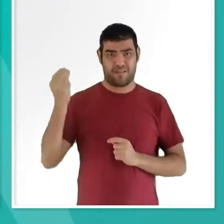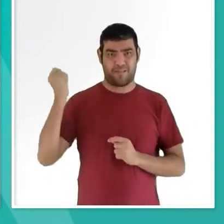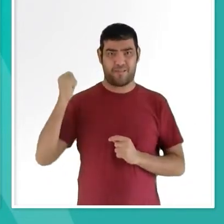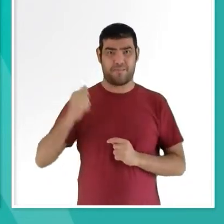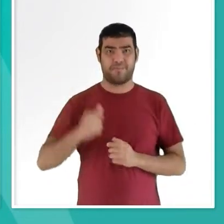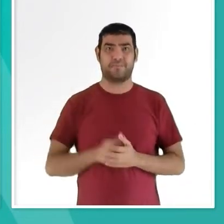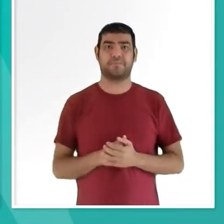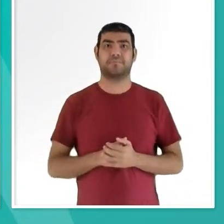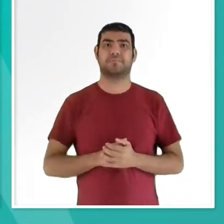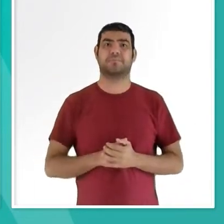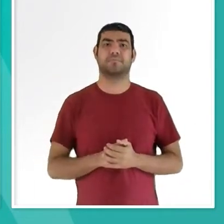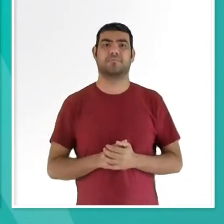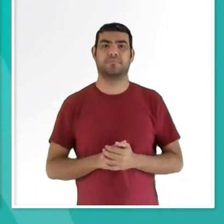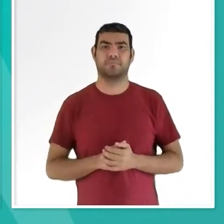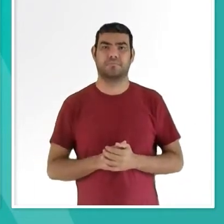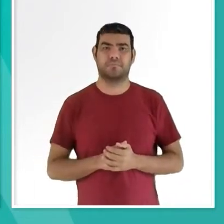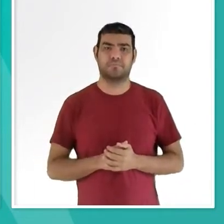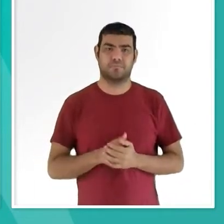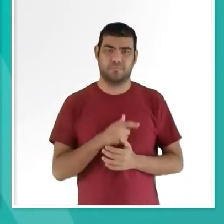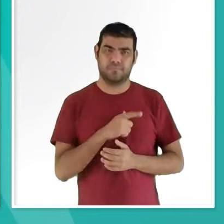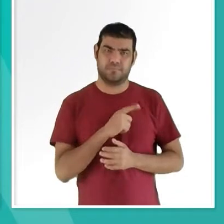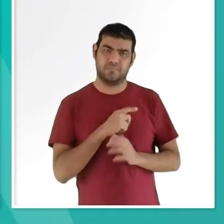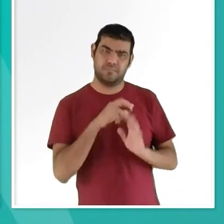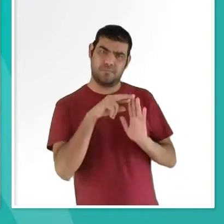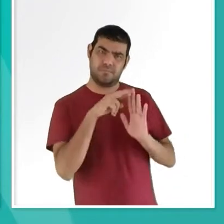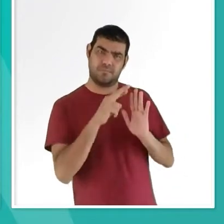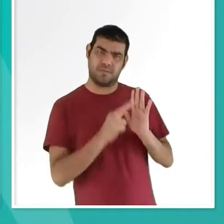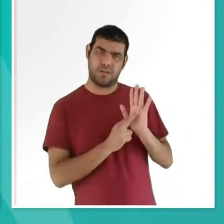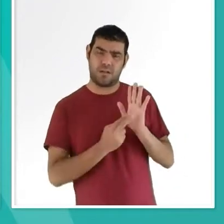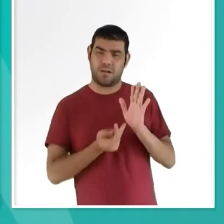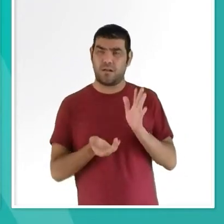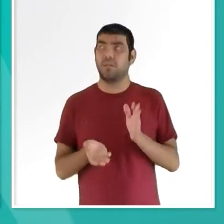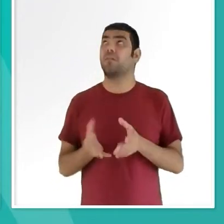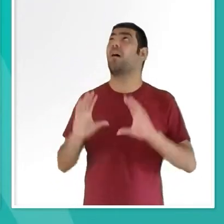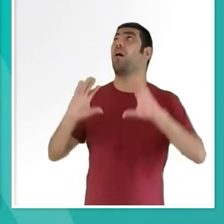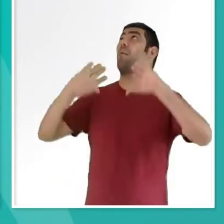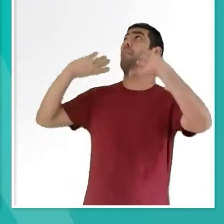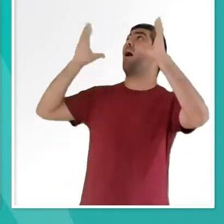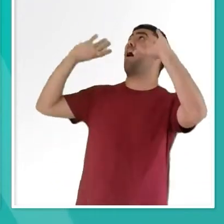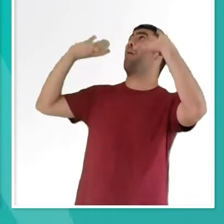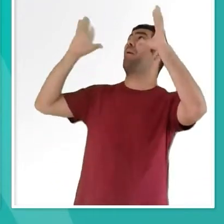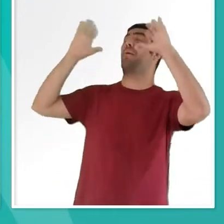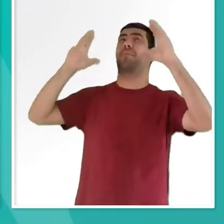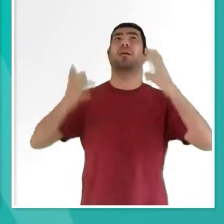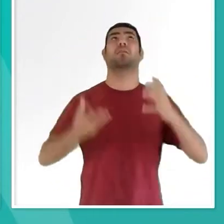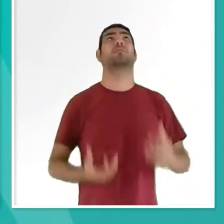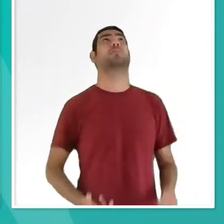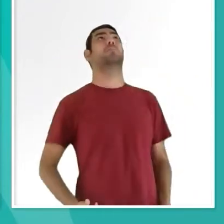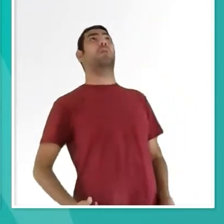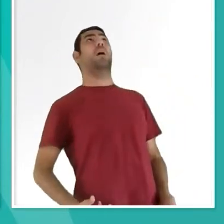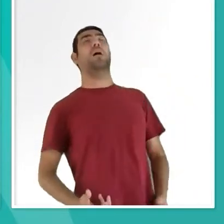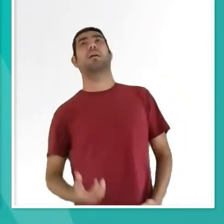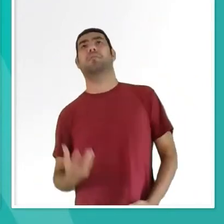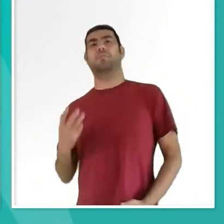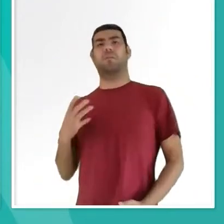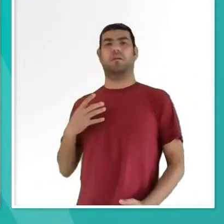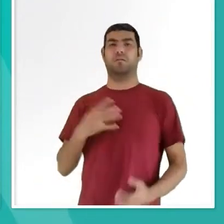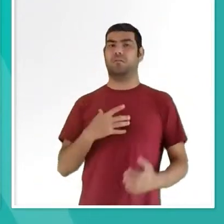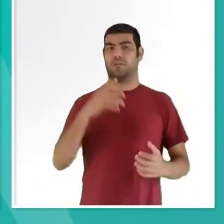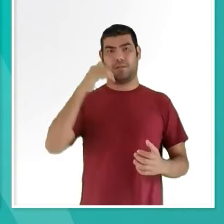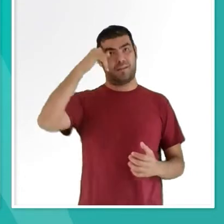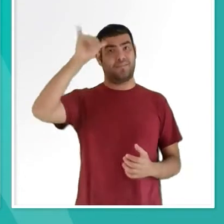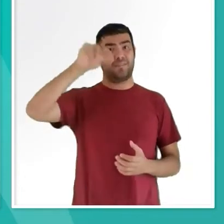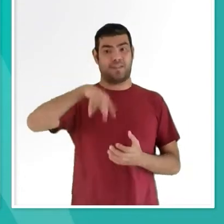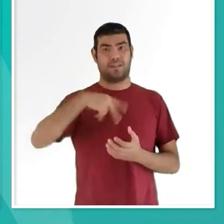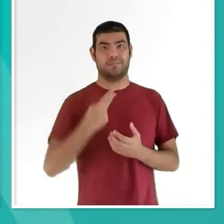principal fundamento ficar tocando a bola para cima com alguma parte do corpo, sem deixar ela cair no chão. Quem deixasse